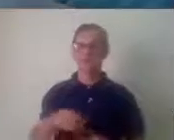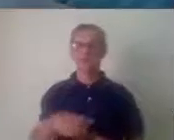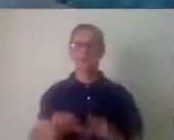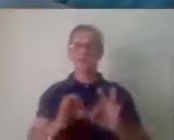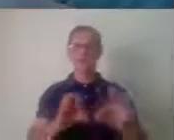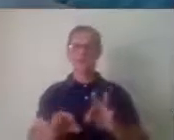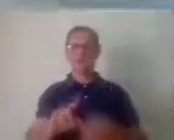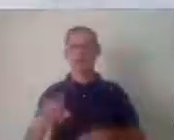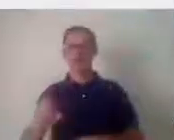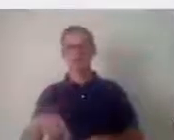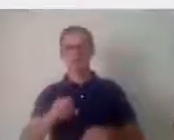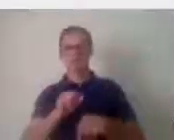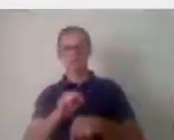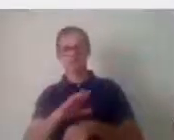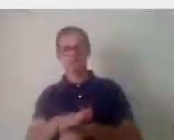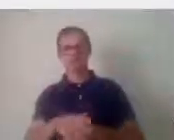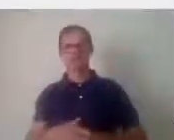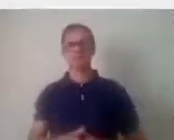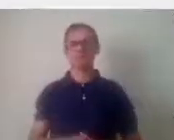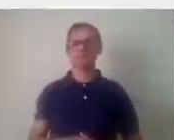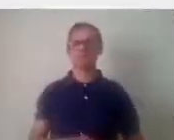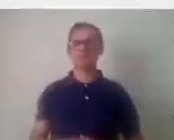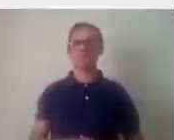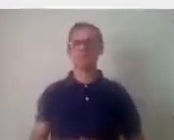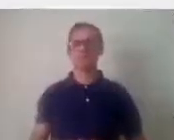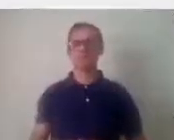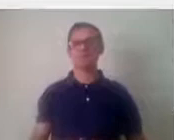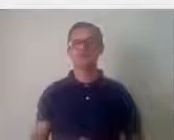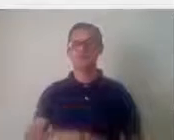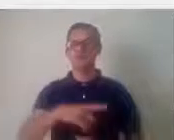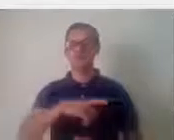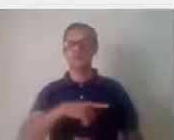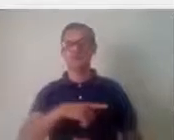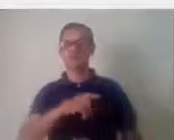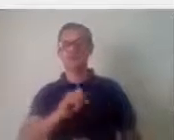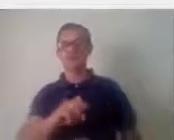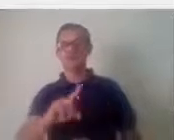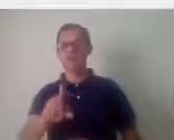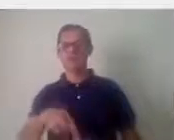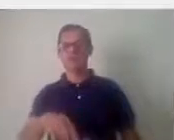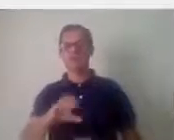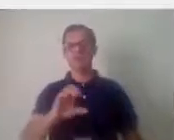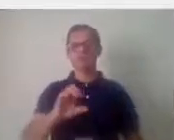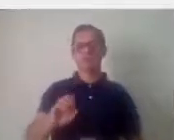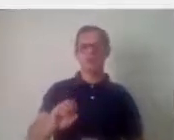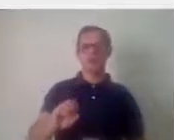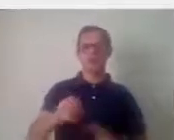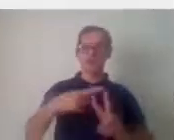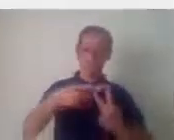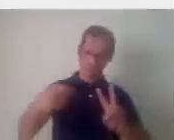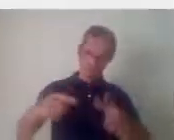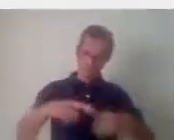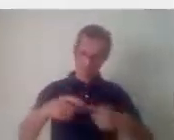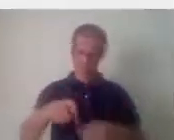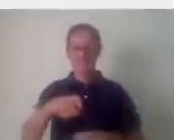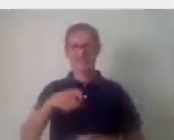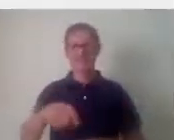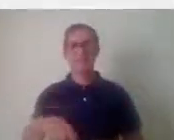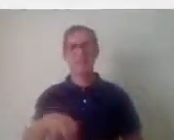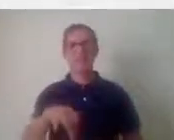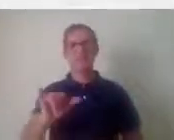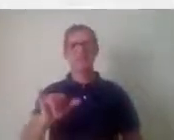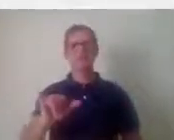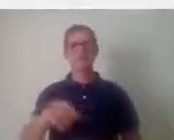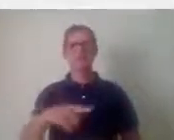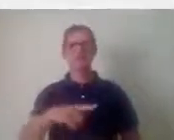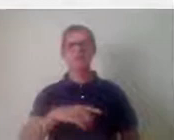a nossa integral. Acompanhe no quadro. Nós temos aqui a integral de 0 a π em relação a x e o y está